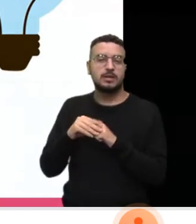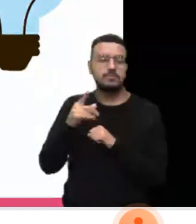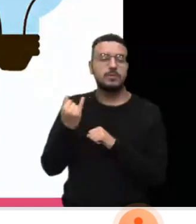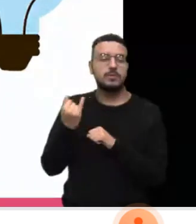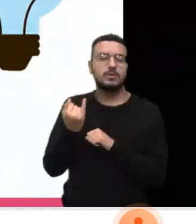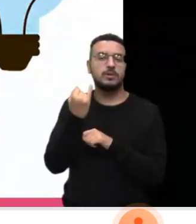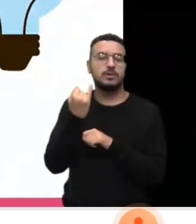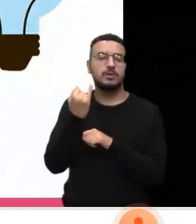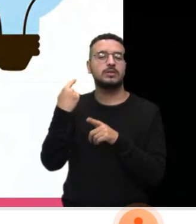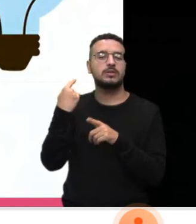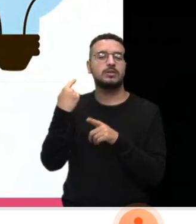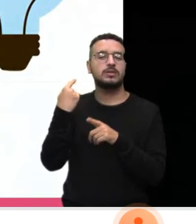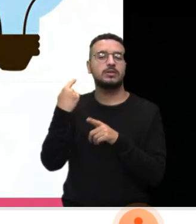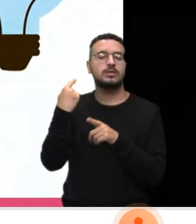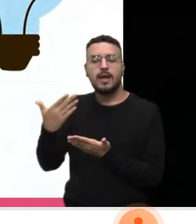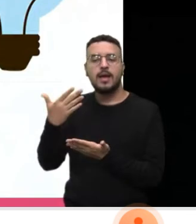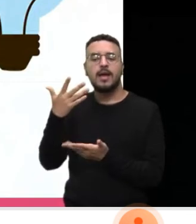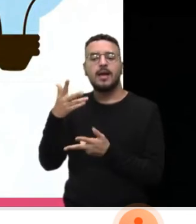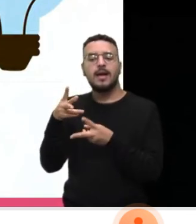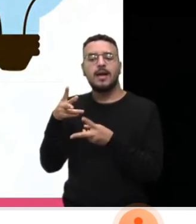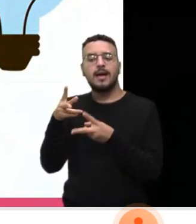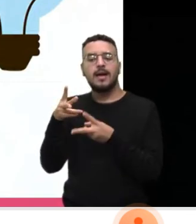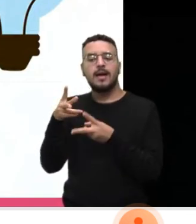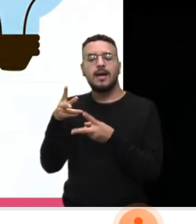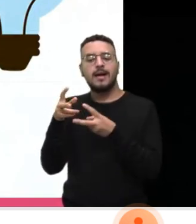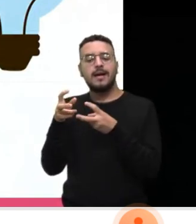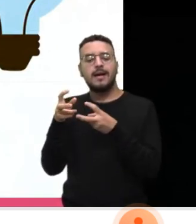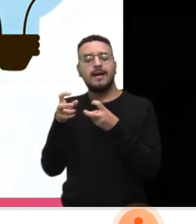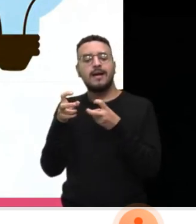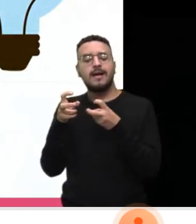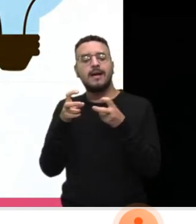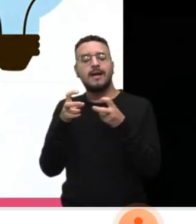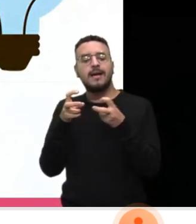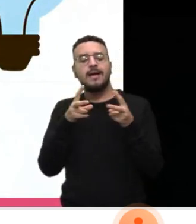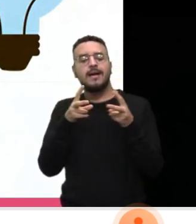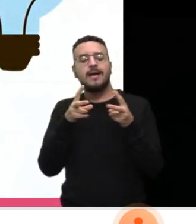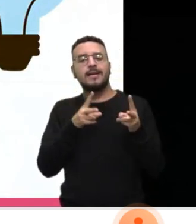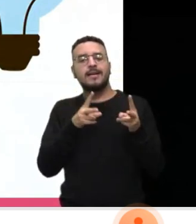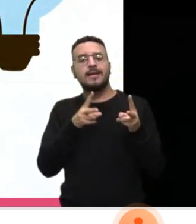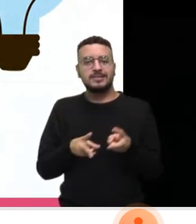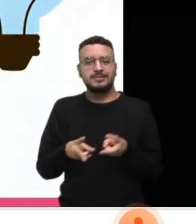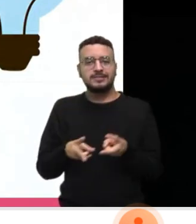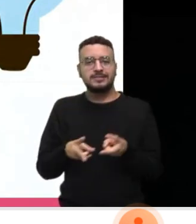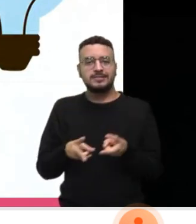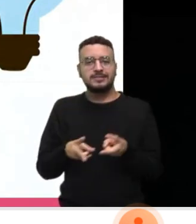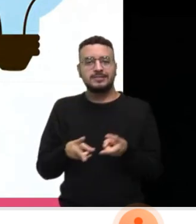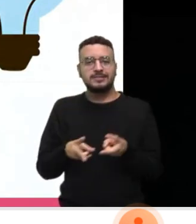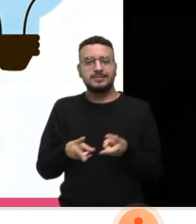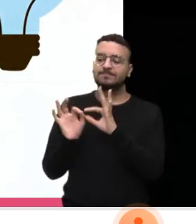como que a língua de sinais ela foi se organizando.